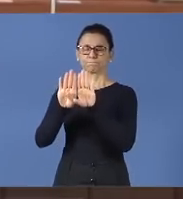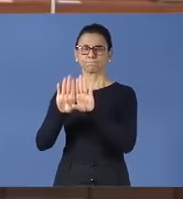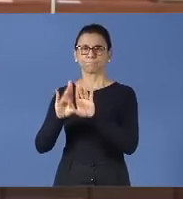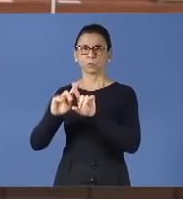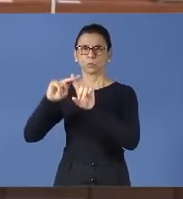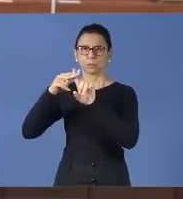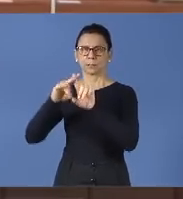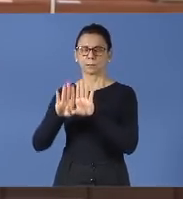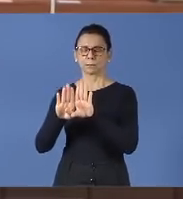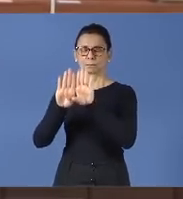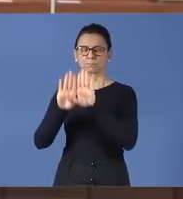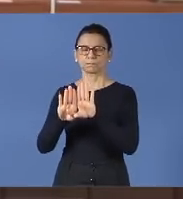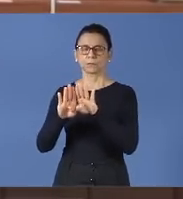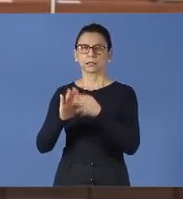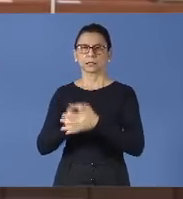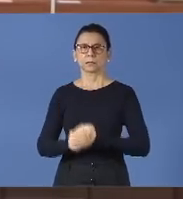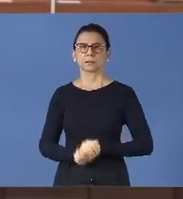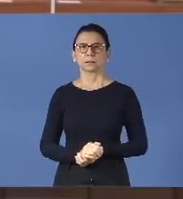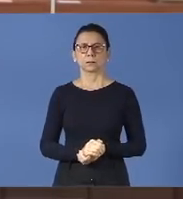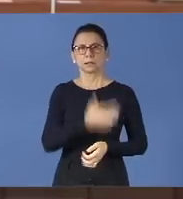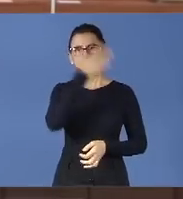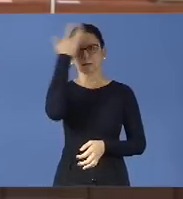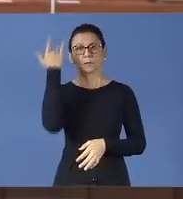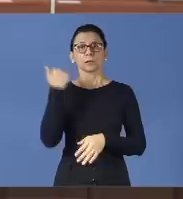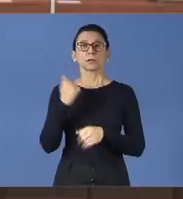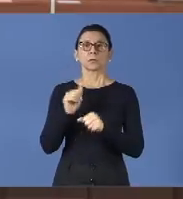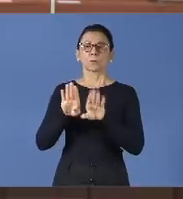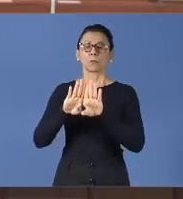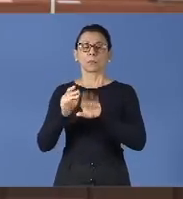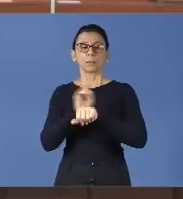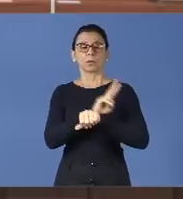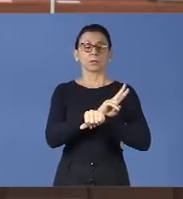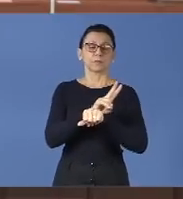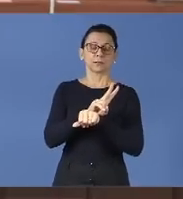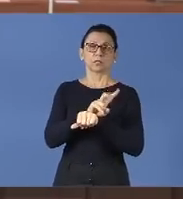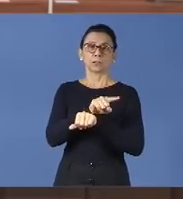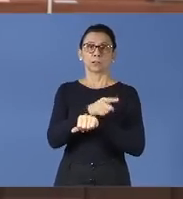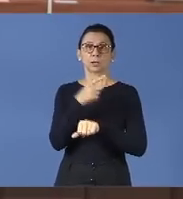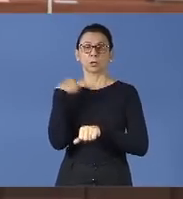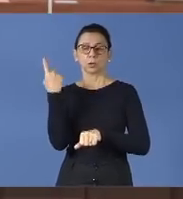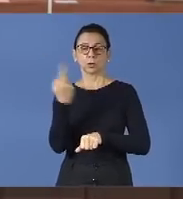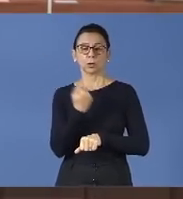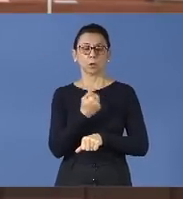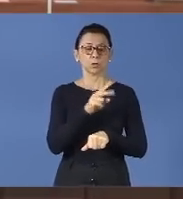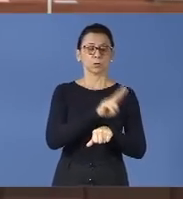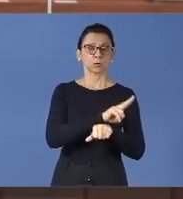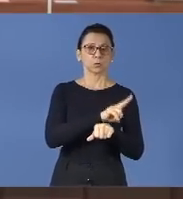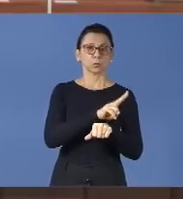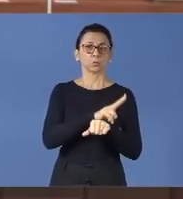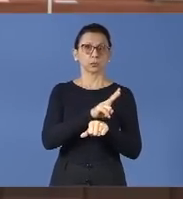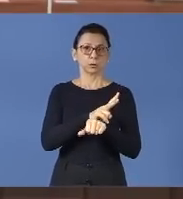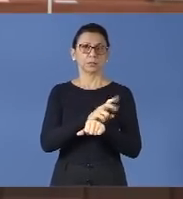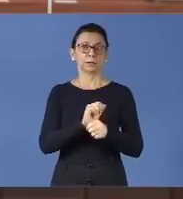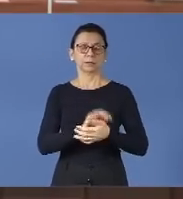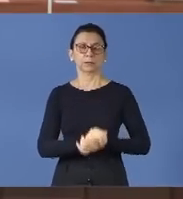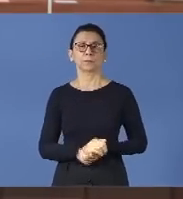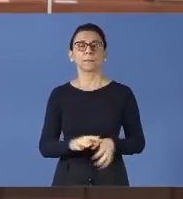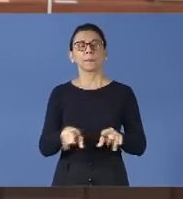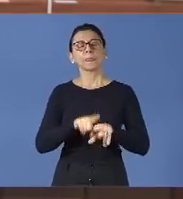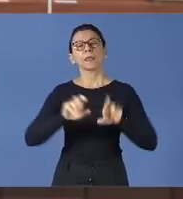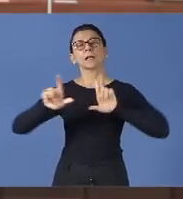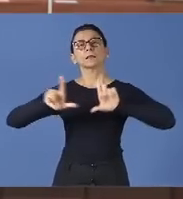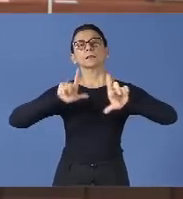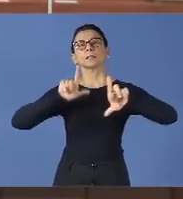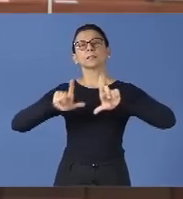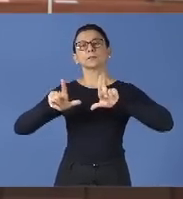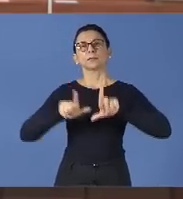porteiro... somos nós zelando pela doutrina. O levita, que é o ministério, e o ministério nessa obra tem que estar identificado com aquilo que Paulo